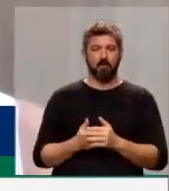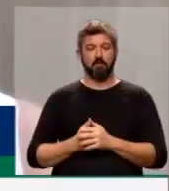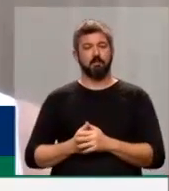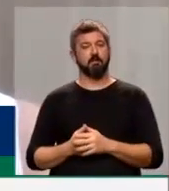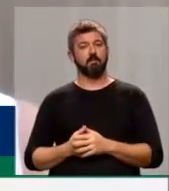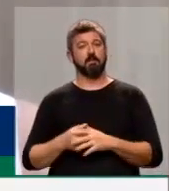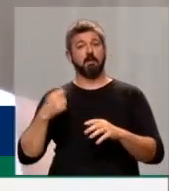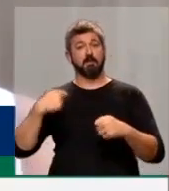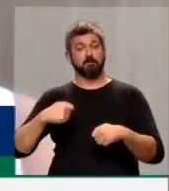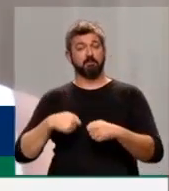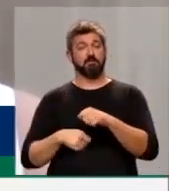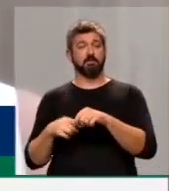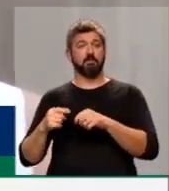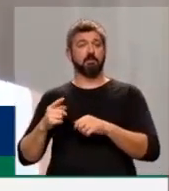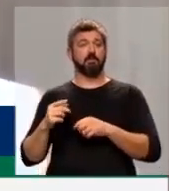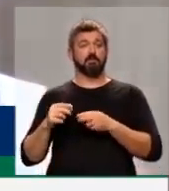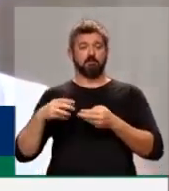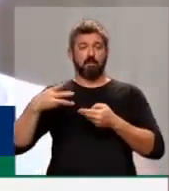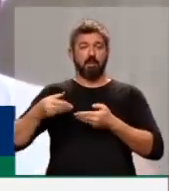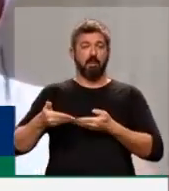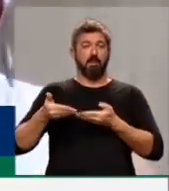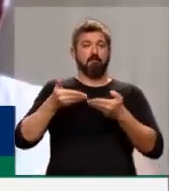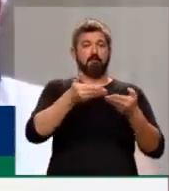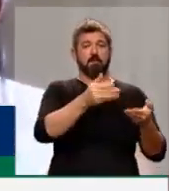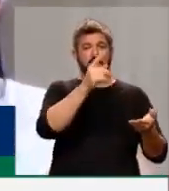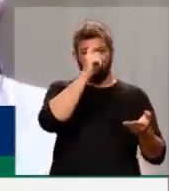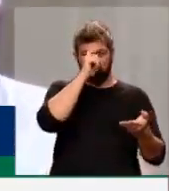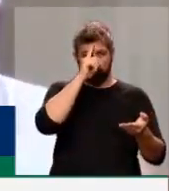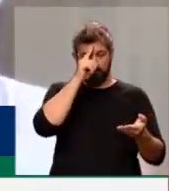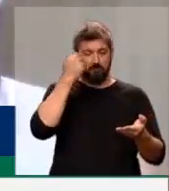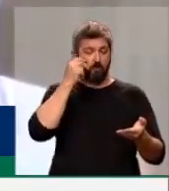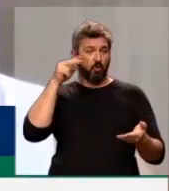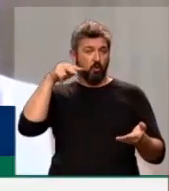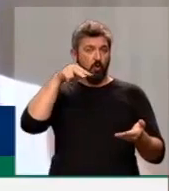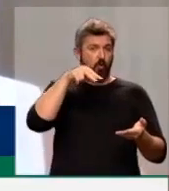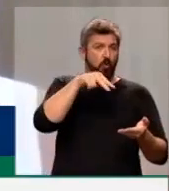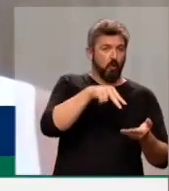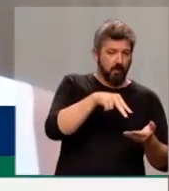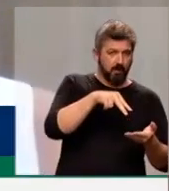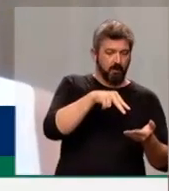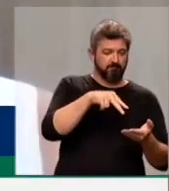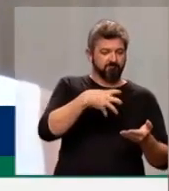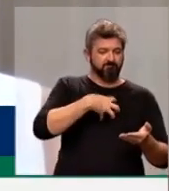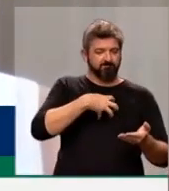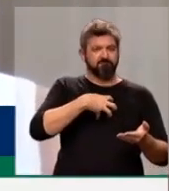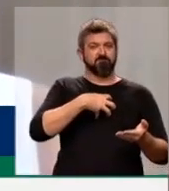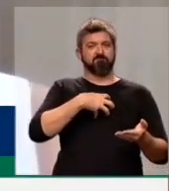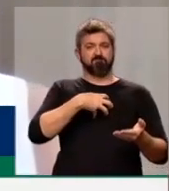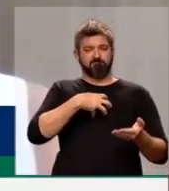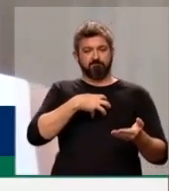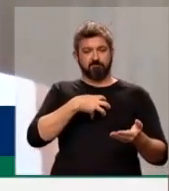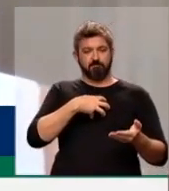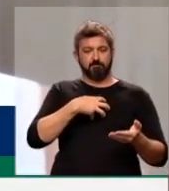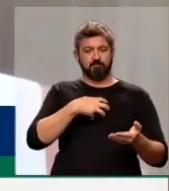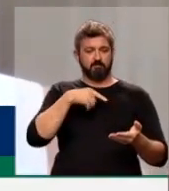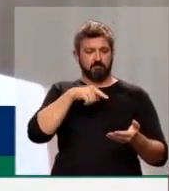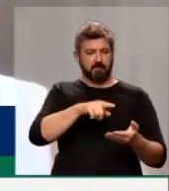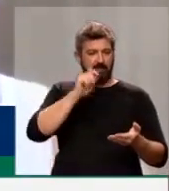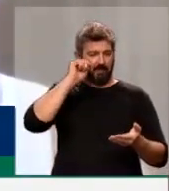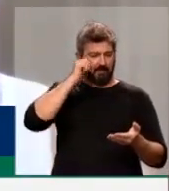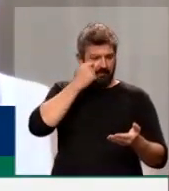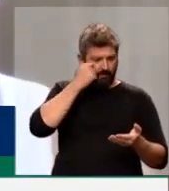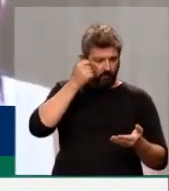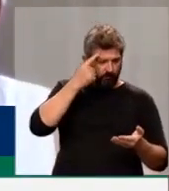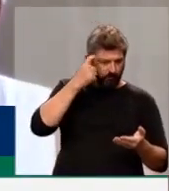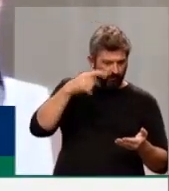num pronto-socorro que tenha este olhar, que tenha que ser considerado ser negro e